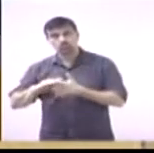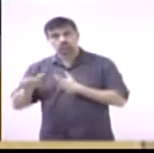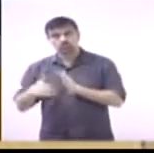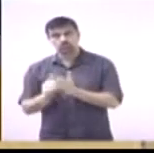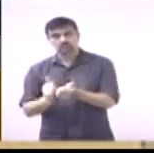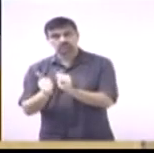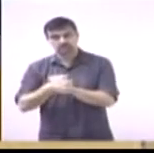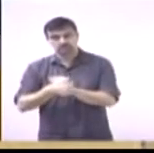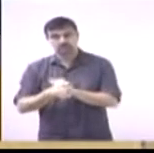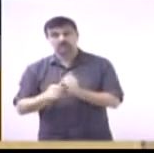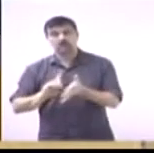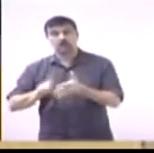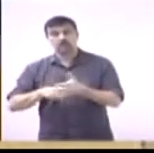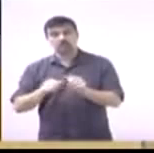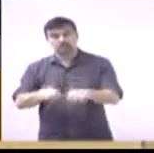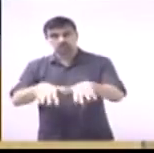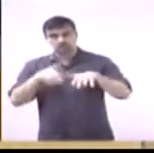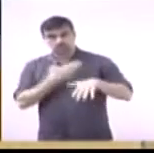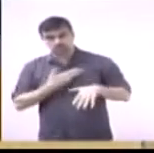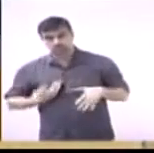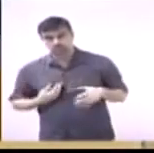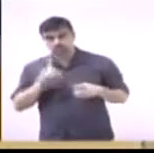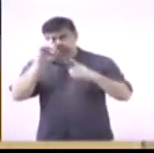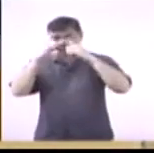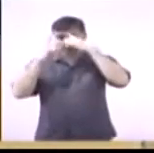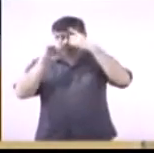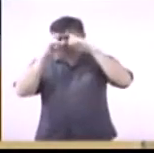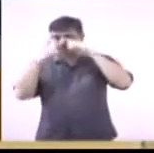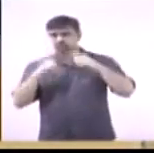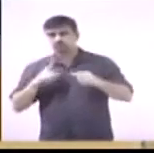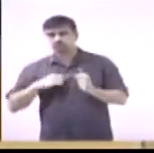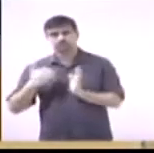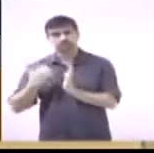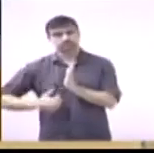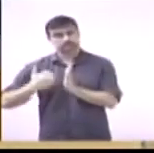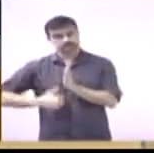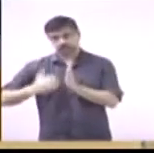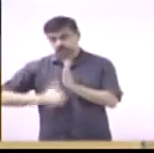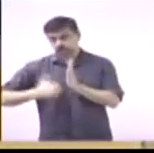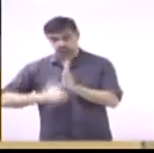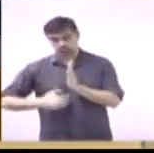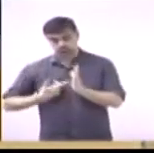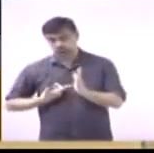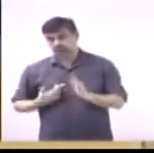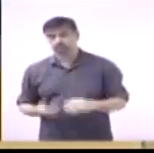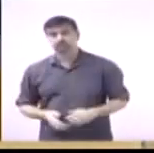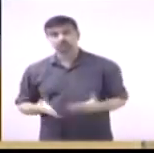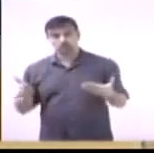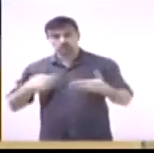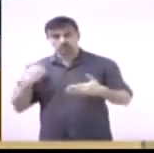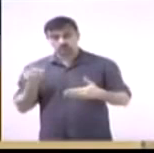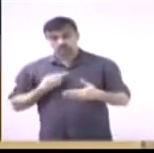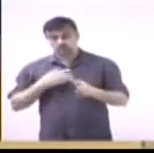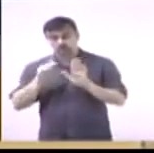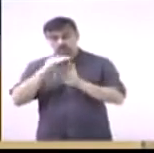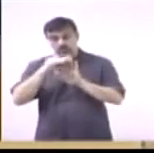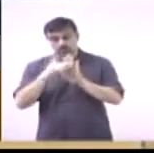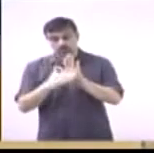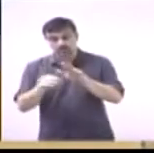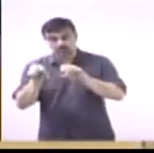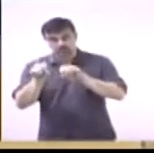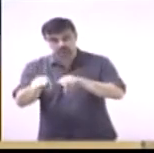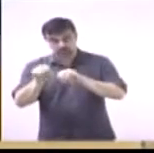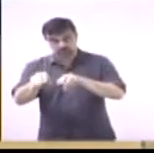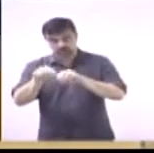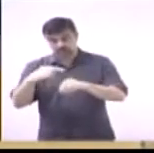a audiência pública, o que gerava dúvida foi suprimido. Então, hoje, nós estamos votando um plano municipal